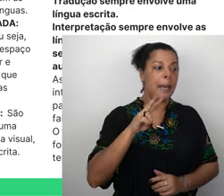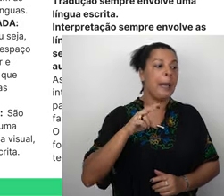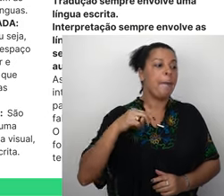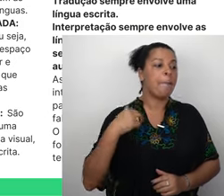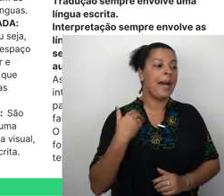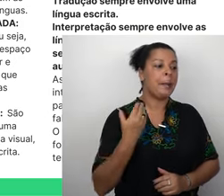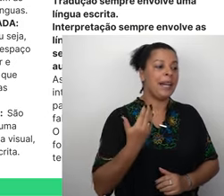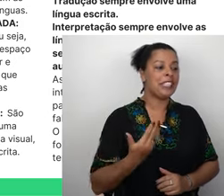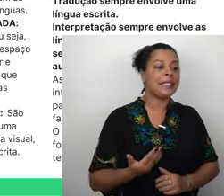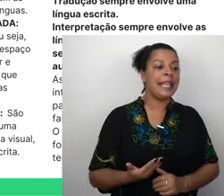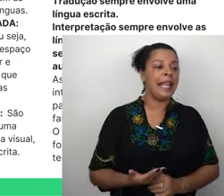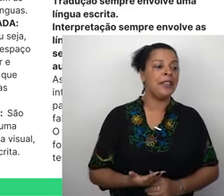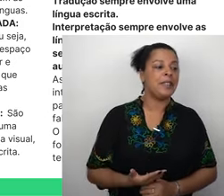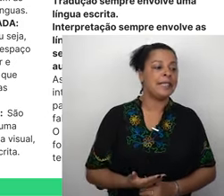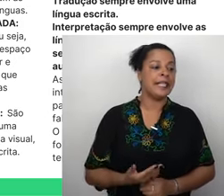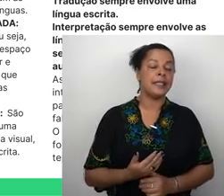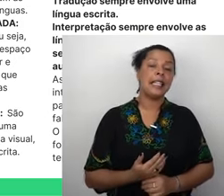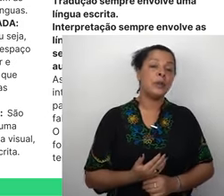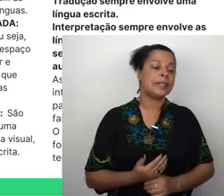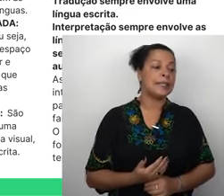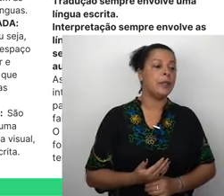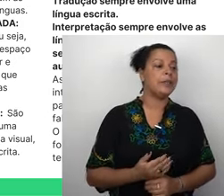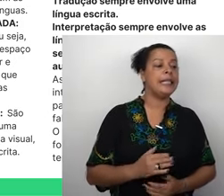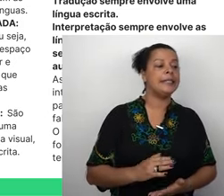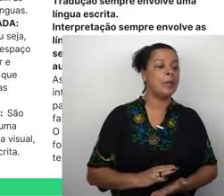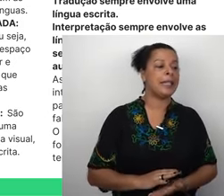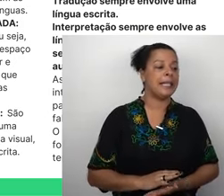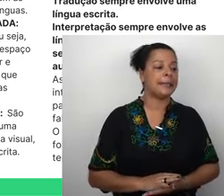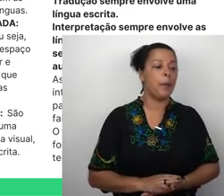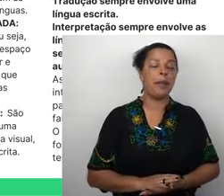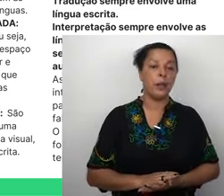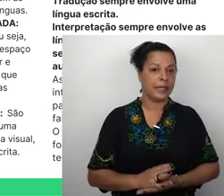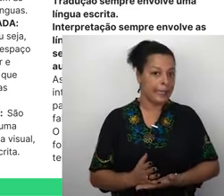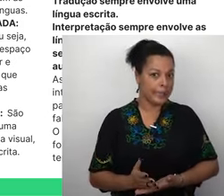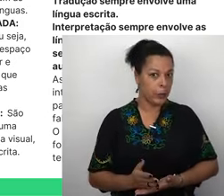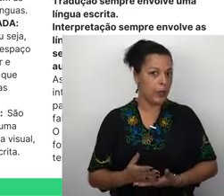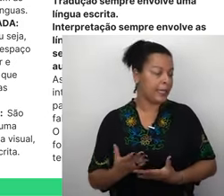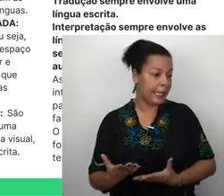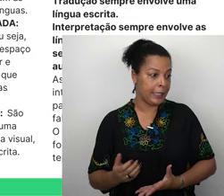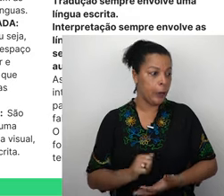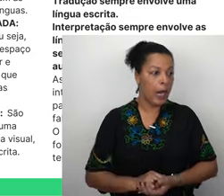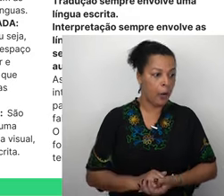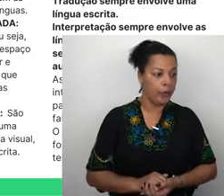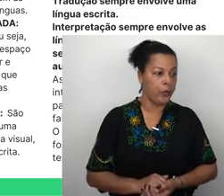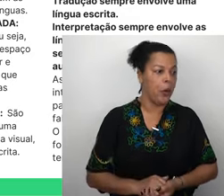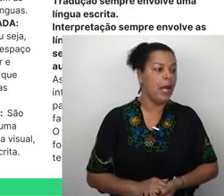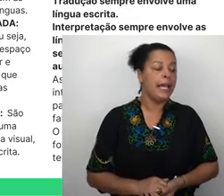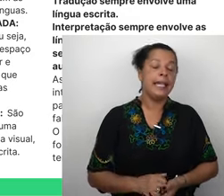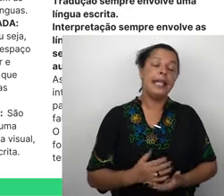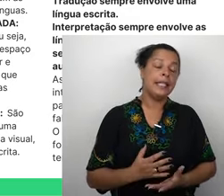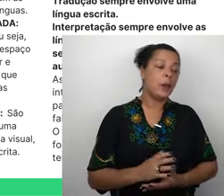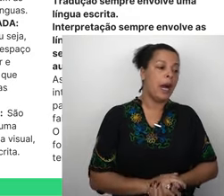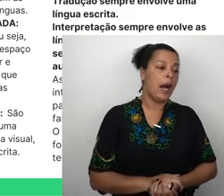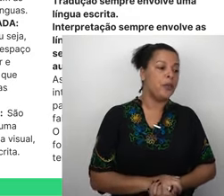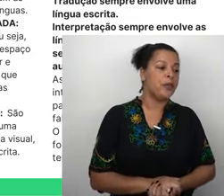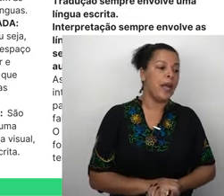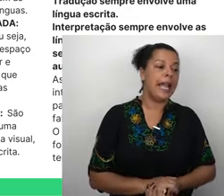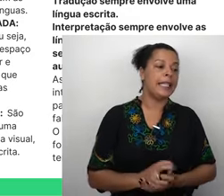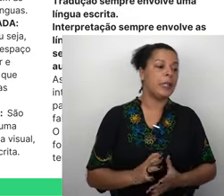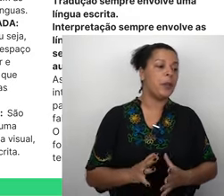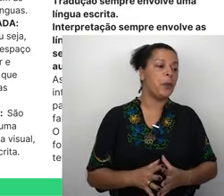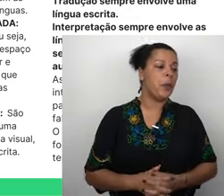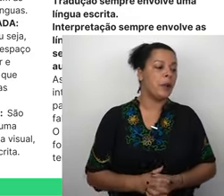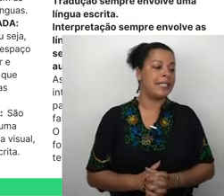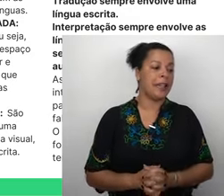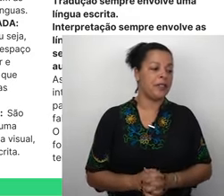ou vê para, a partir dela, fazer a tradução e a interpretação para outra língua, que é a língua alvo. E a língua